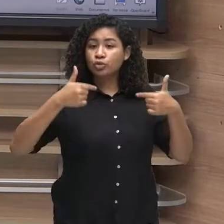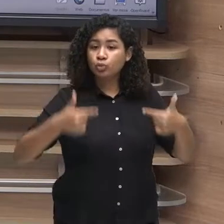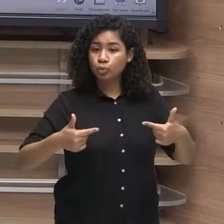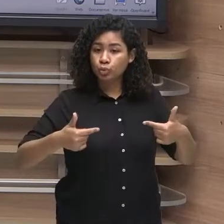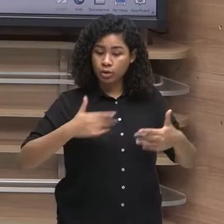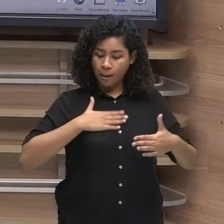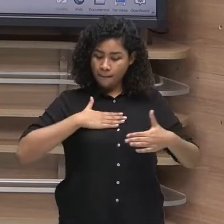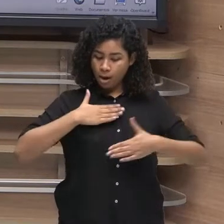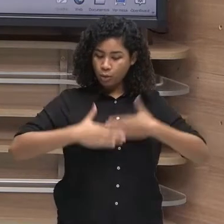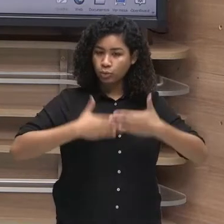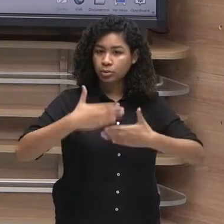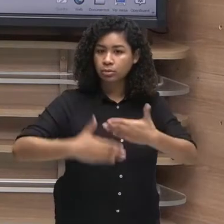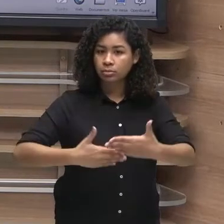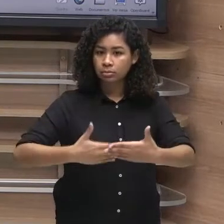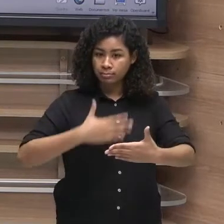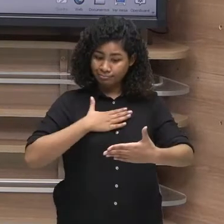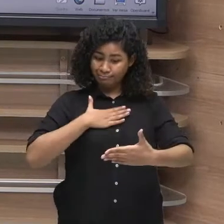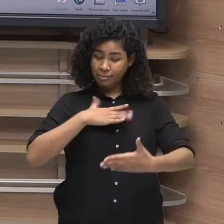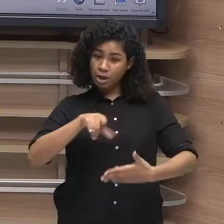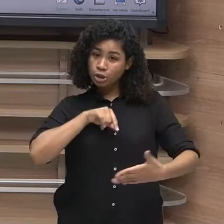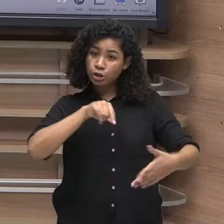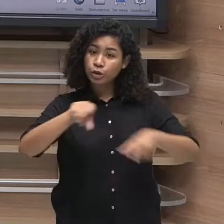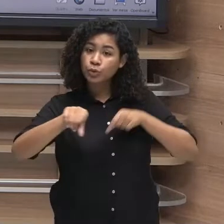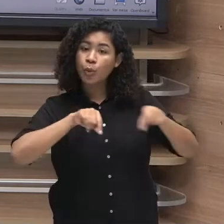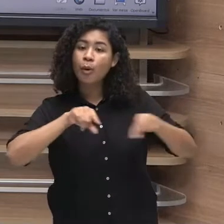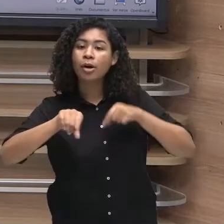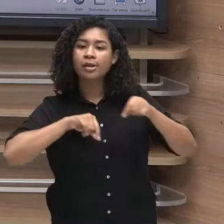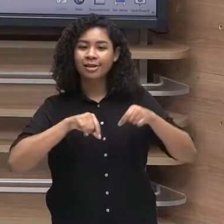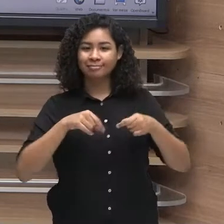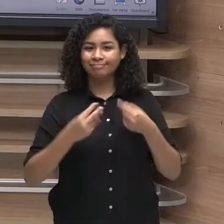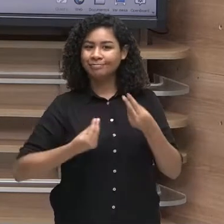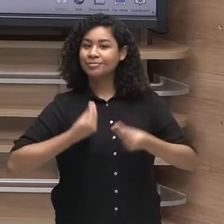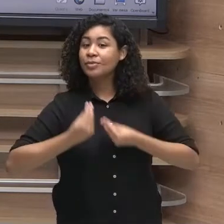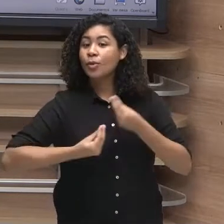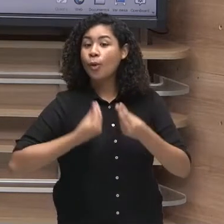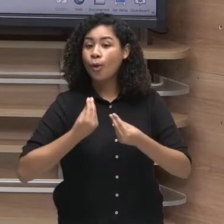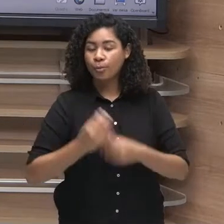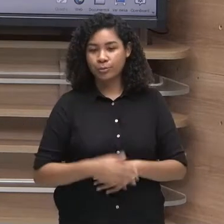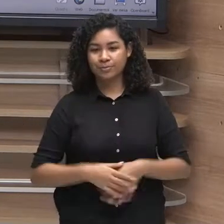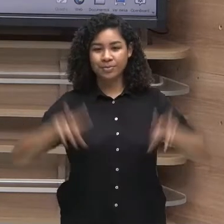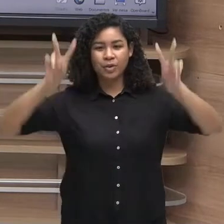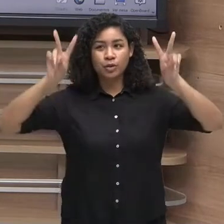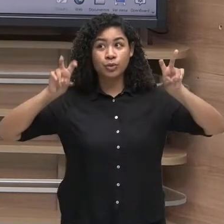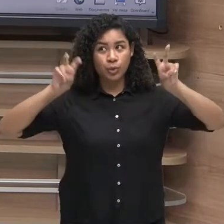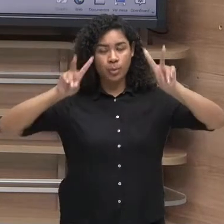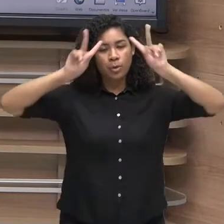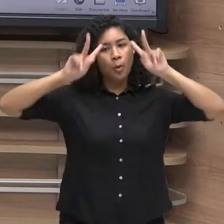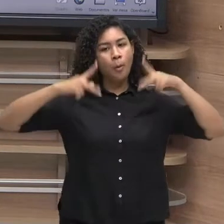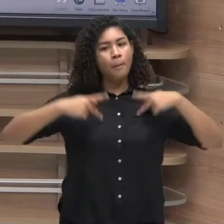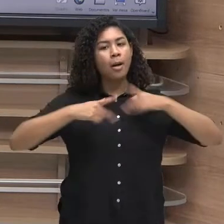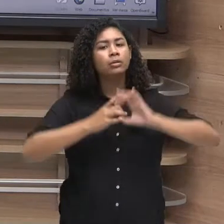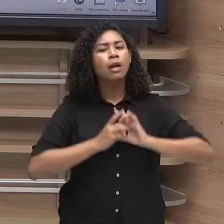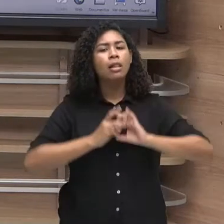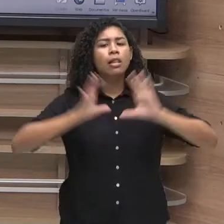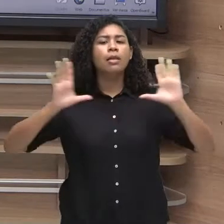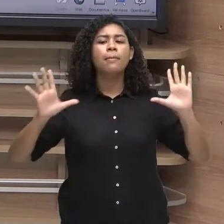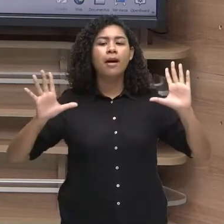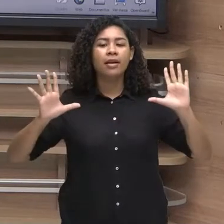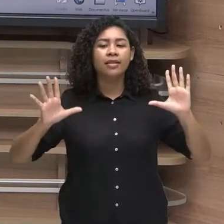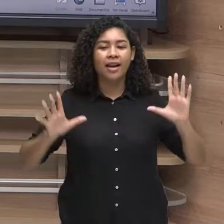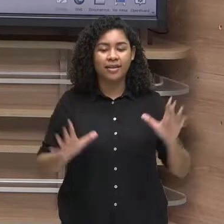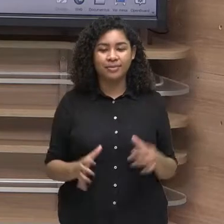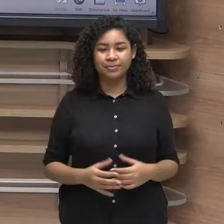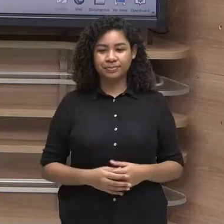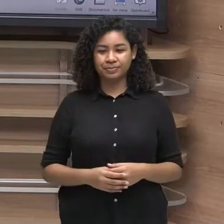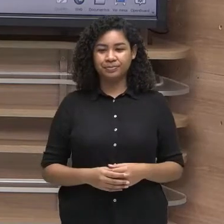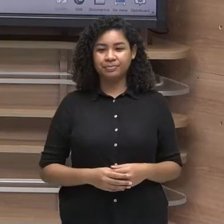incidir, que eu devo exercitar quando a gente fala em relação à liberdade humana, né? Bem, e aí